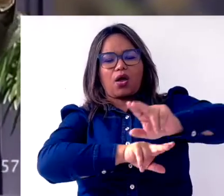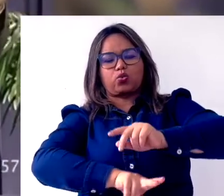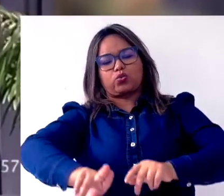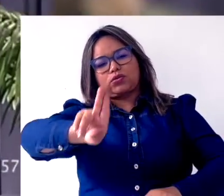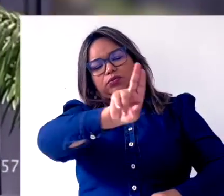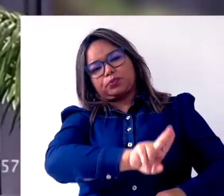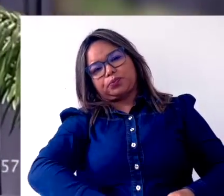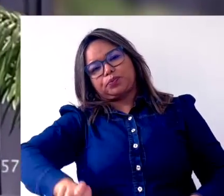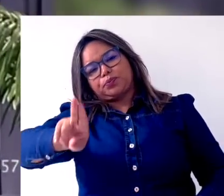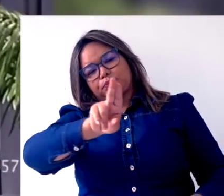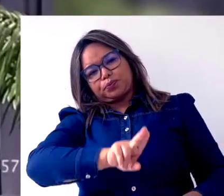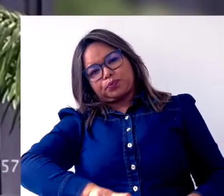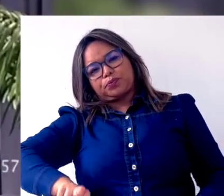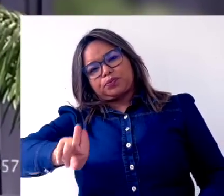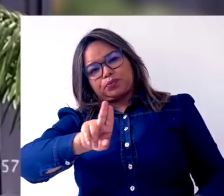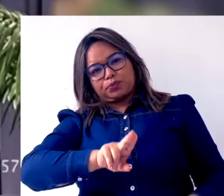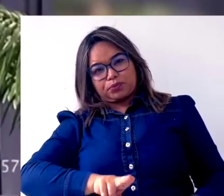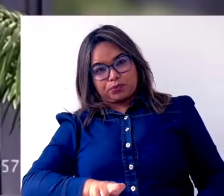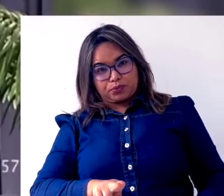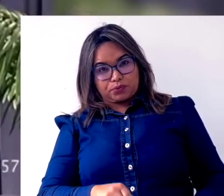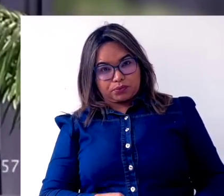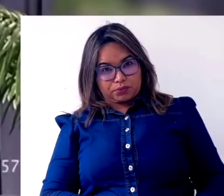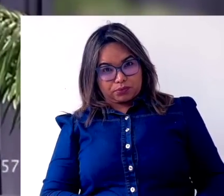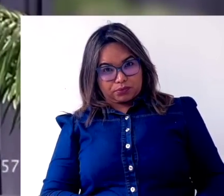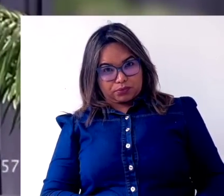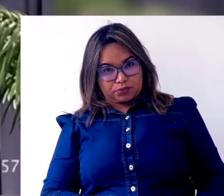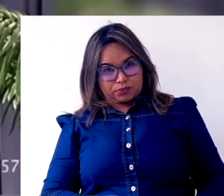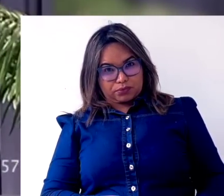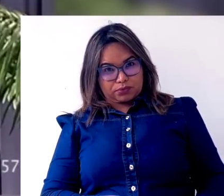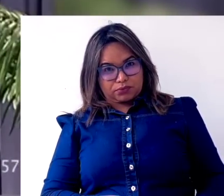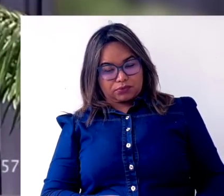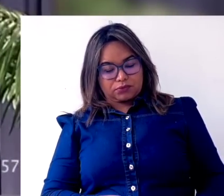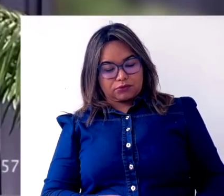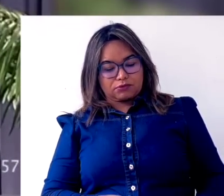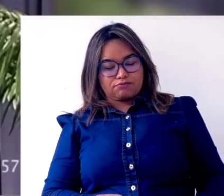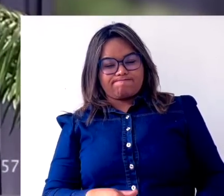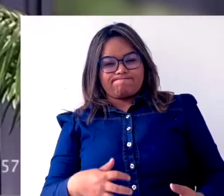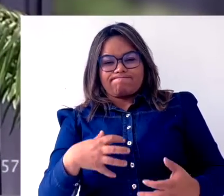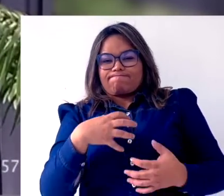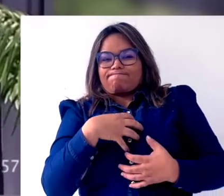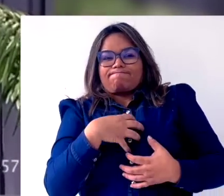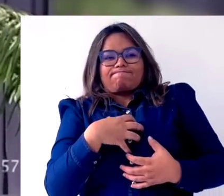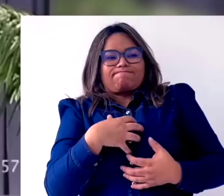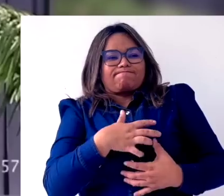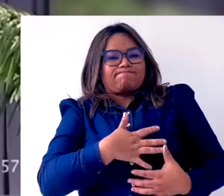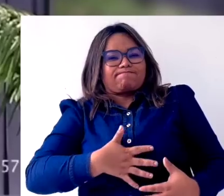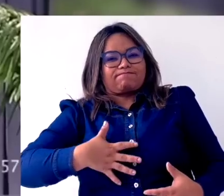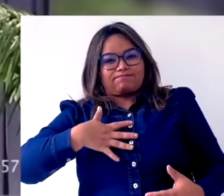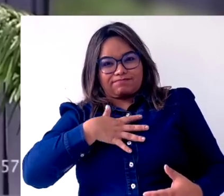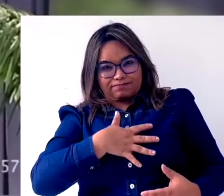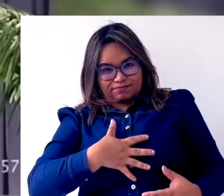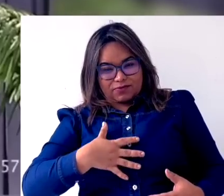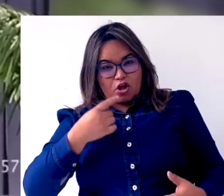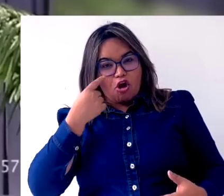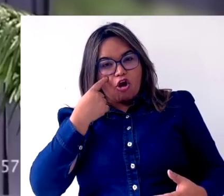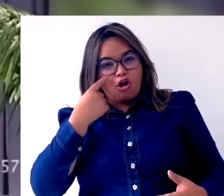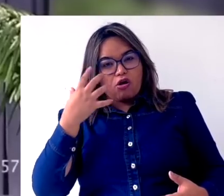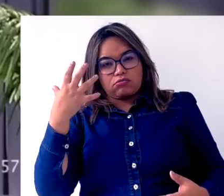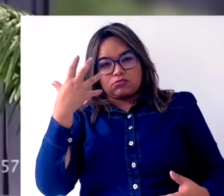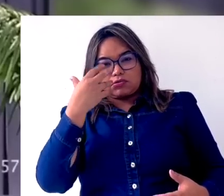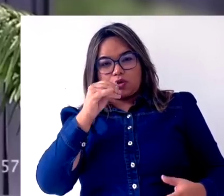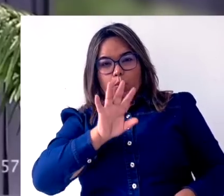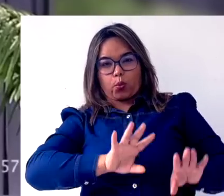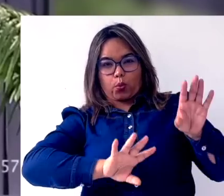para satisfazer a fome de sua alma. Desde a linda música do coral, aliás, um